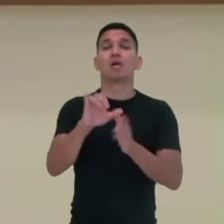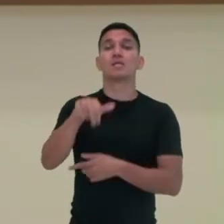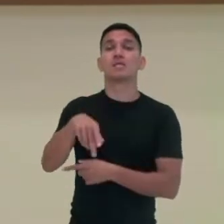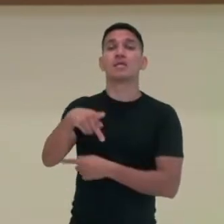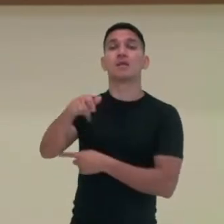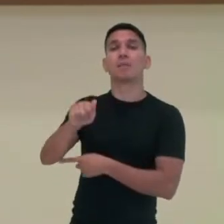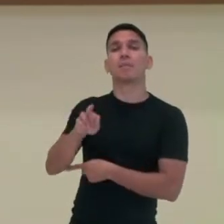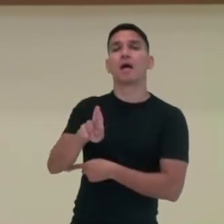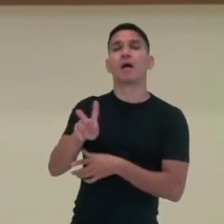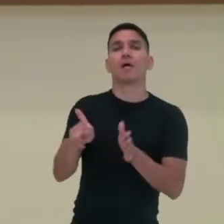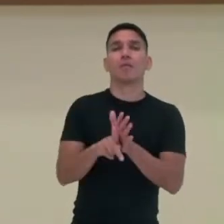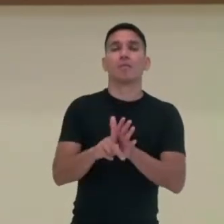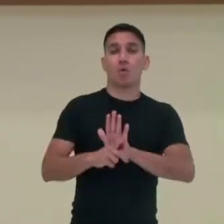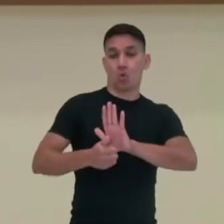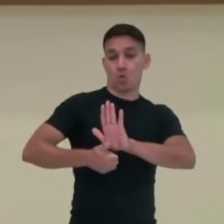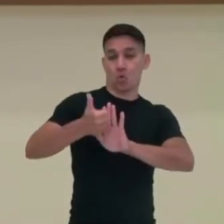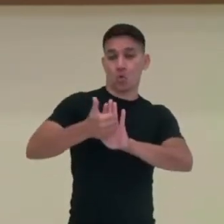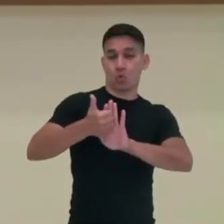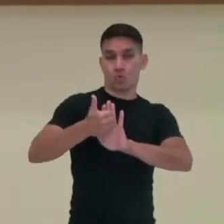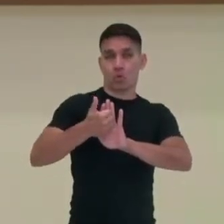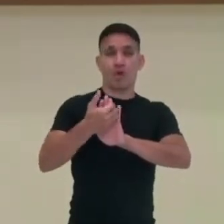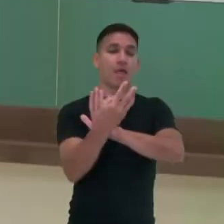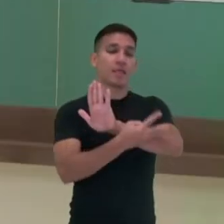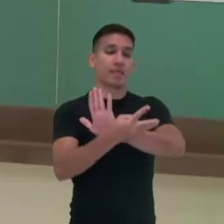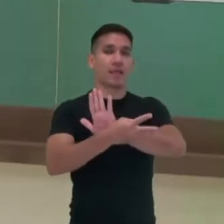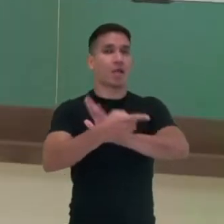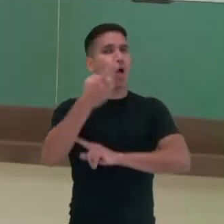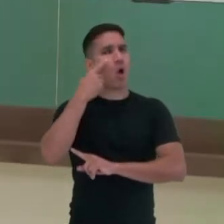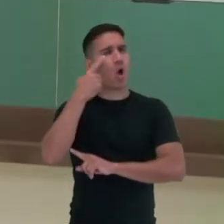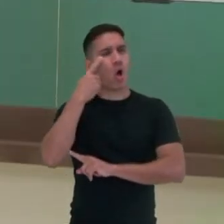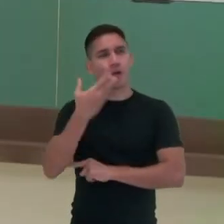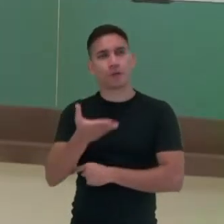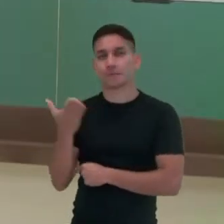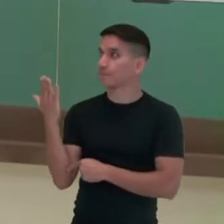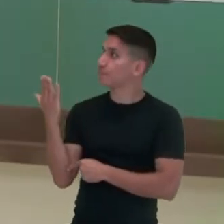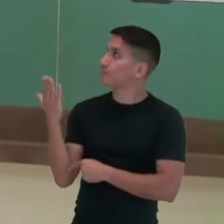3. Então vamos acompanhar aqui comigo alguns exemplos.